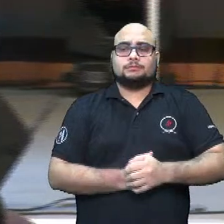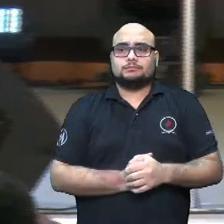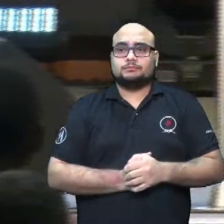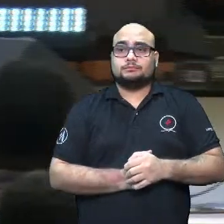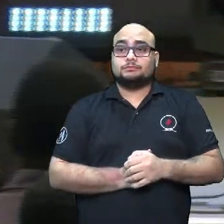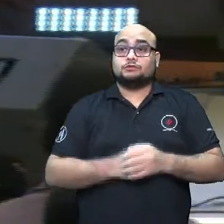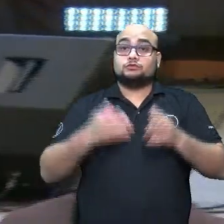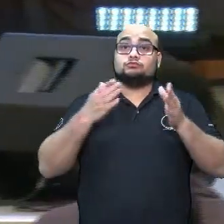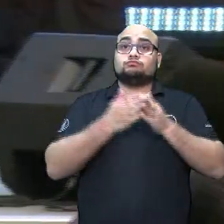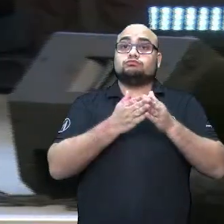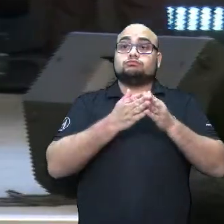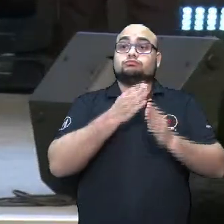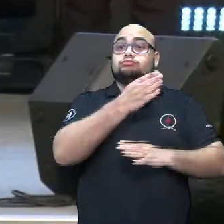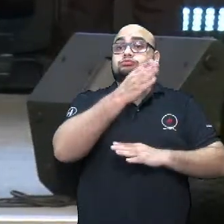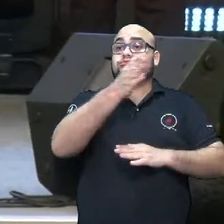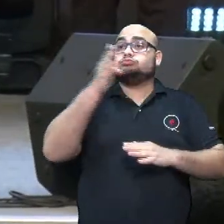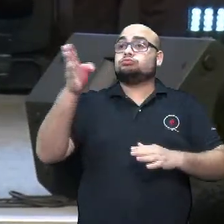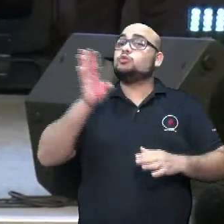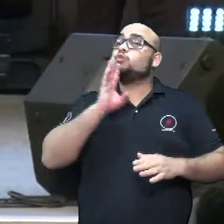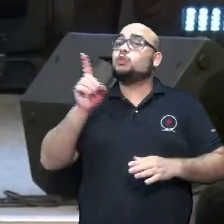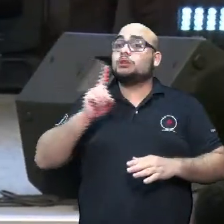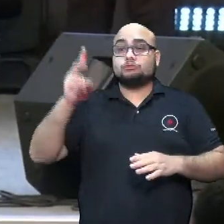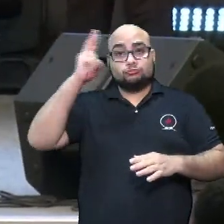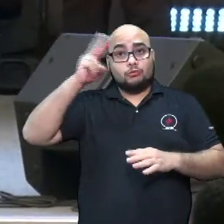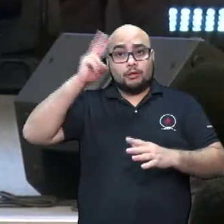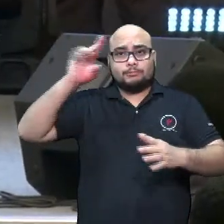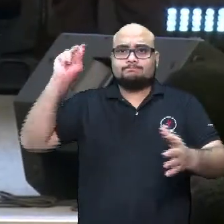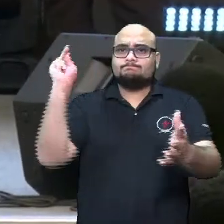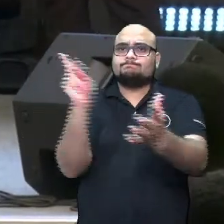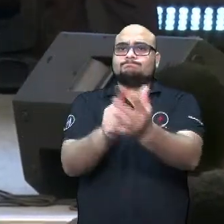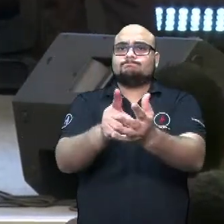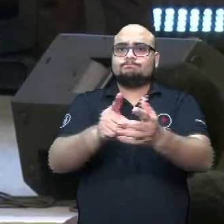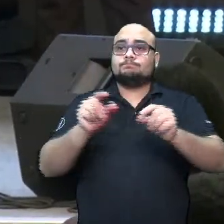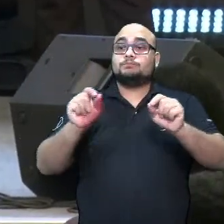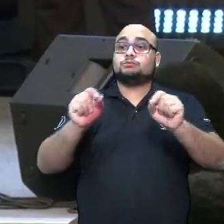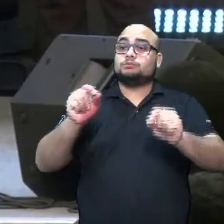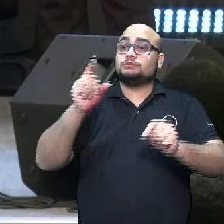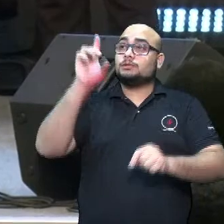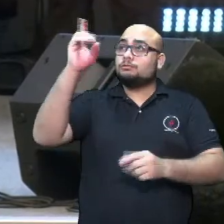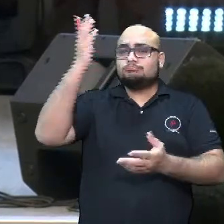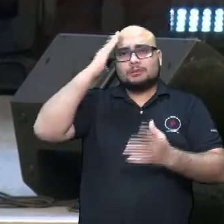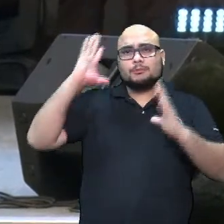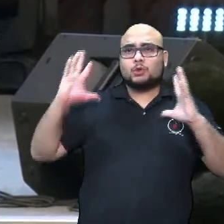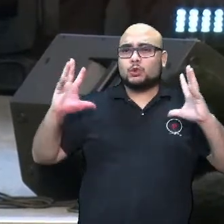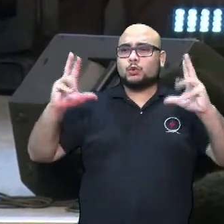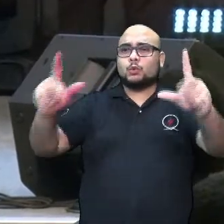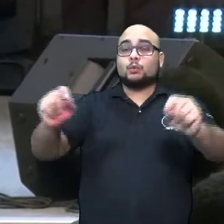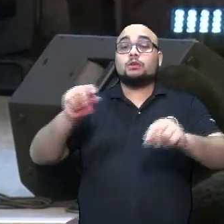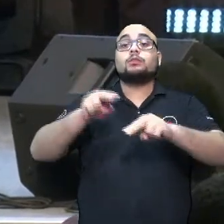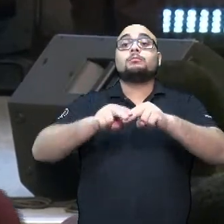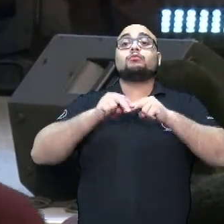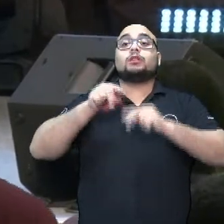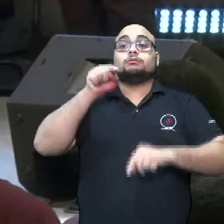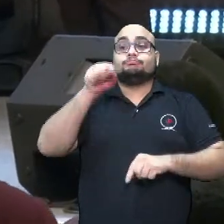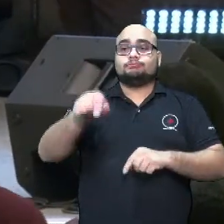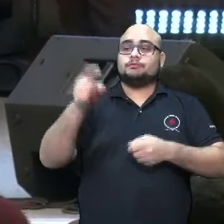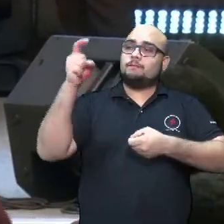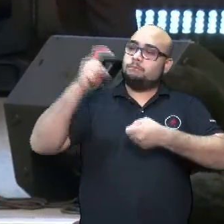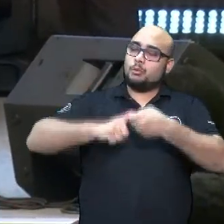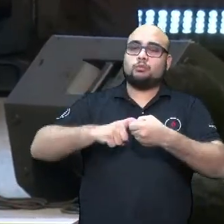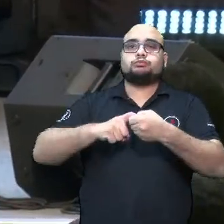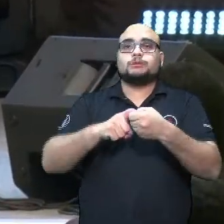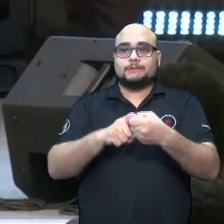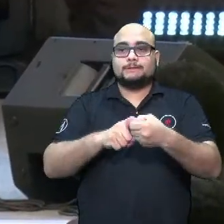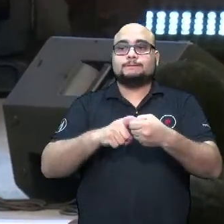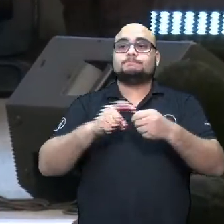conhece a minha história. Realmente eu não conheço, eu não sei, mas Deus sabe quem é você. E assim mesmo ainda está dizendo: volta para mim, eu quero você para mim,